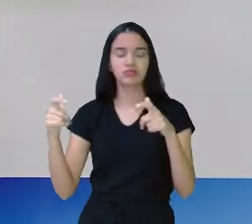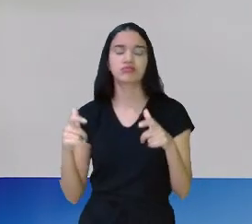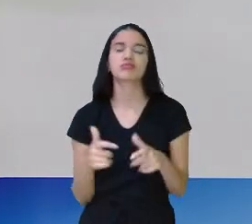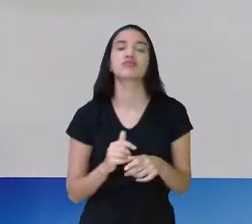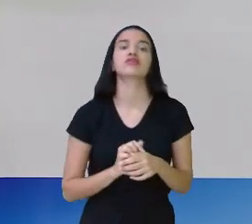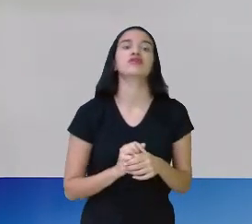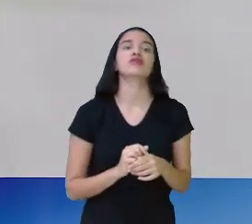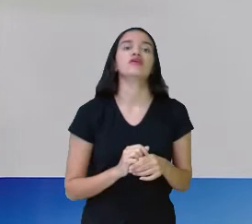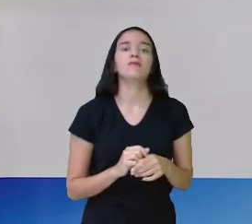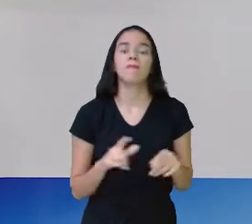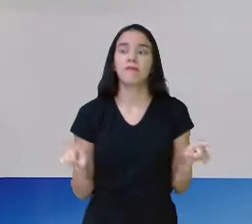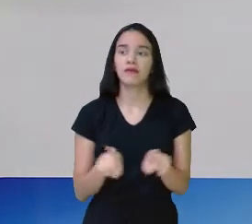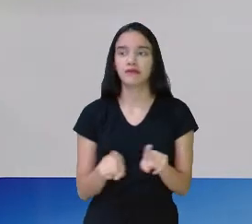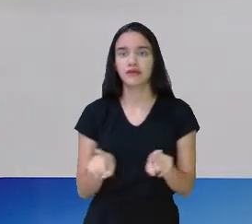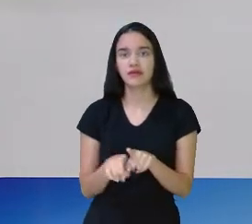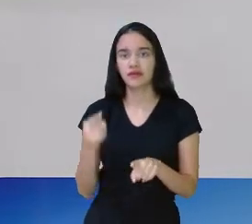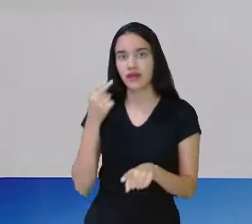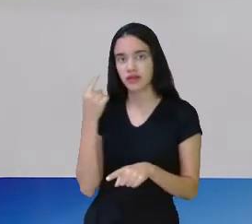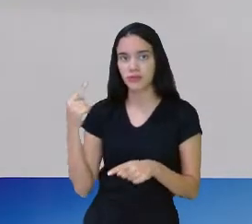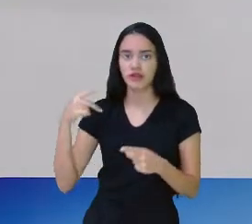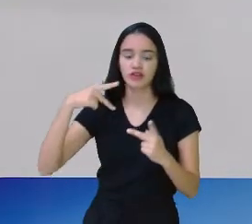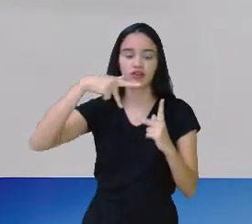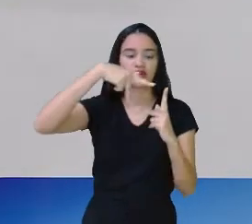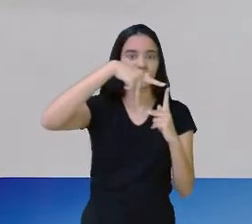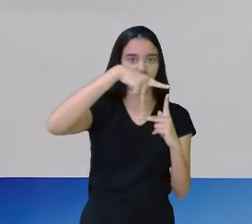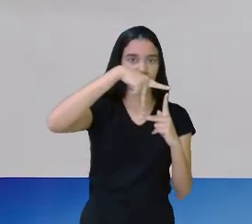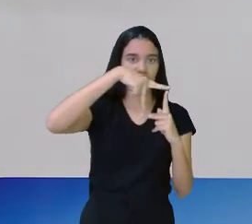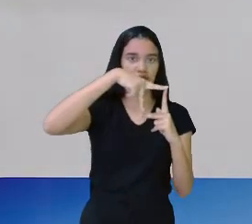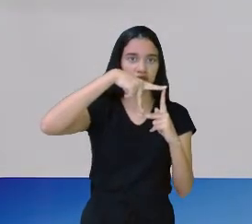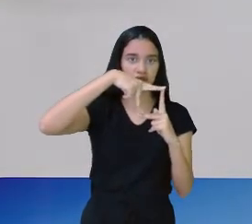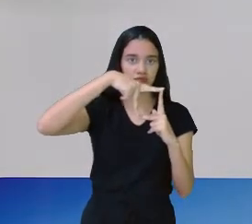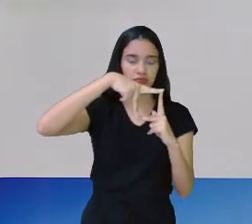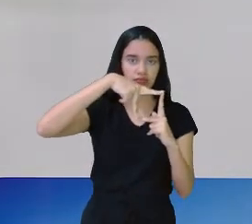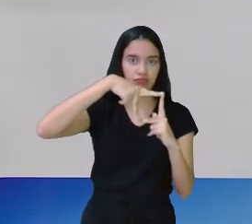num tangram. Eu tenho um quadrado.